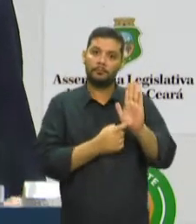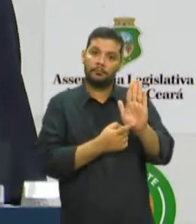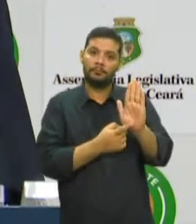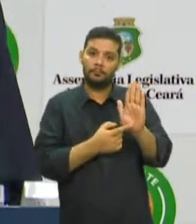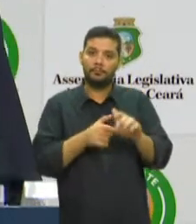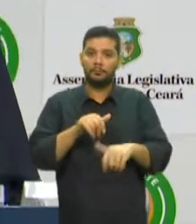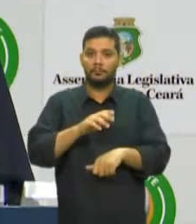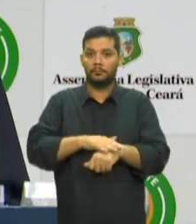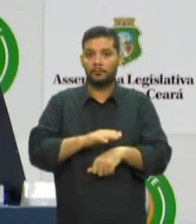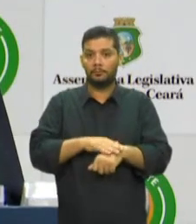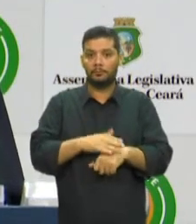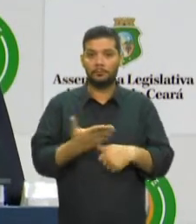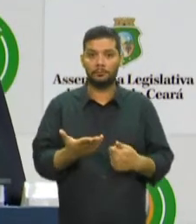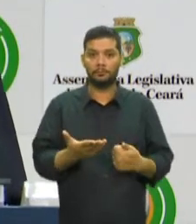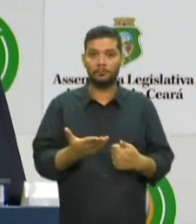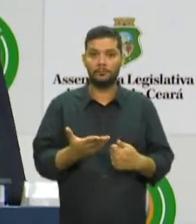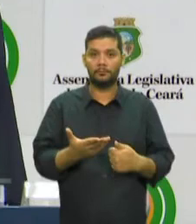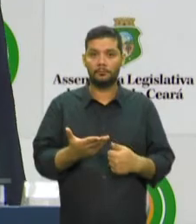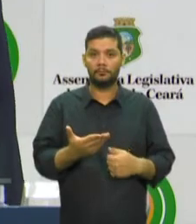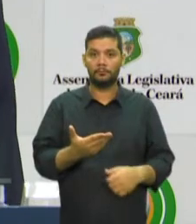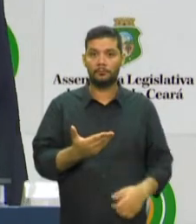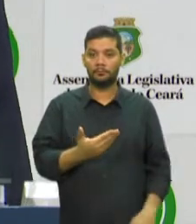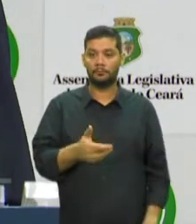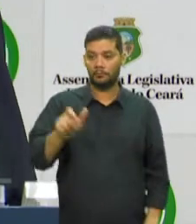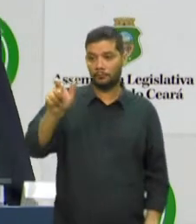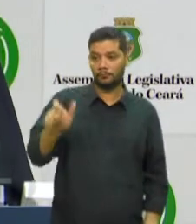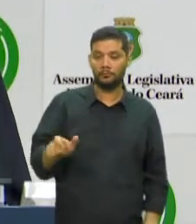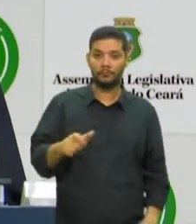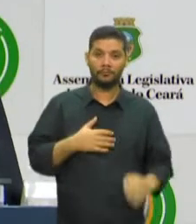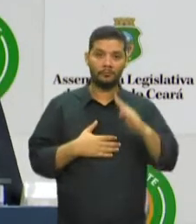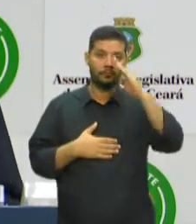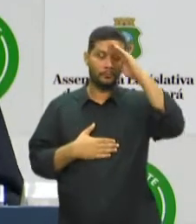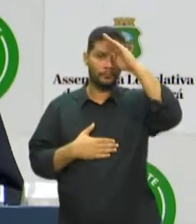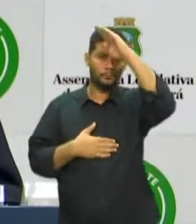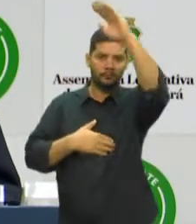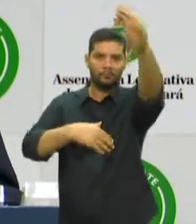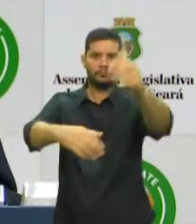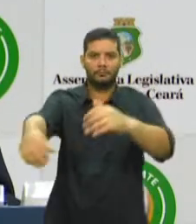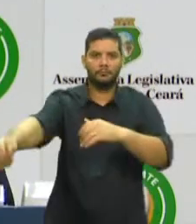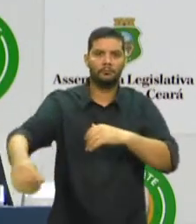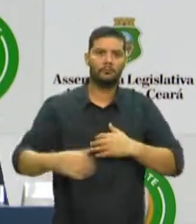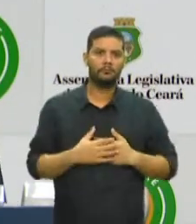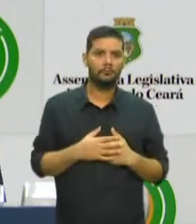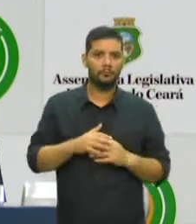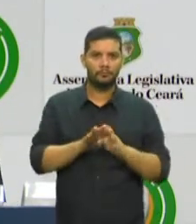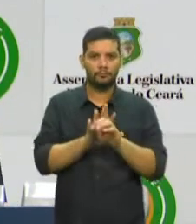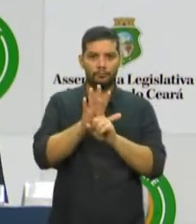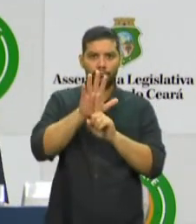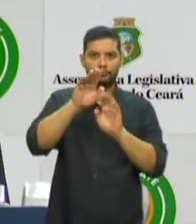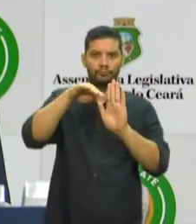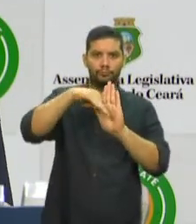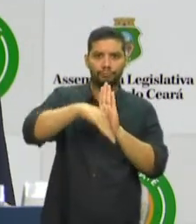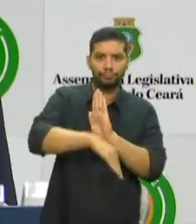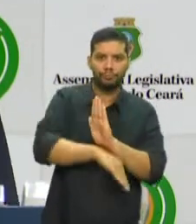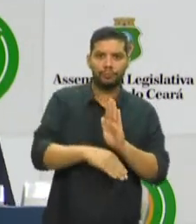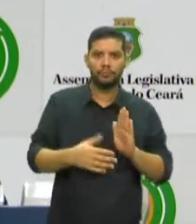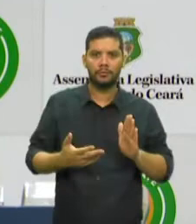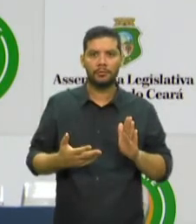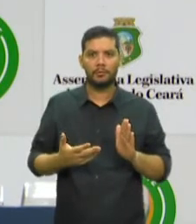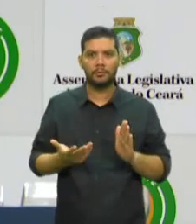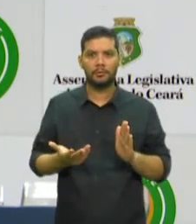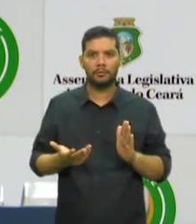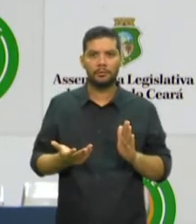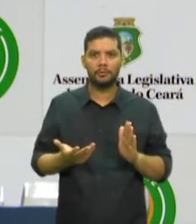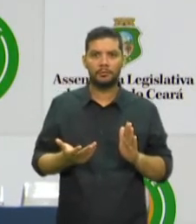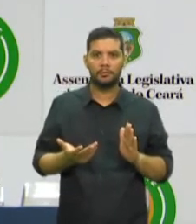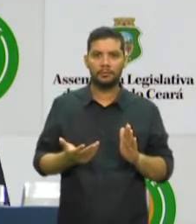momento. Cabe ao governante, que viu a sua impopularidade, viu a repulsa ao